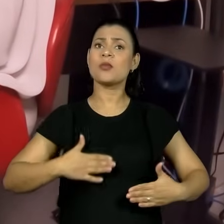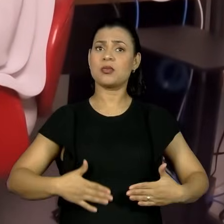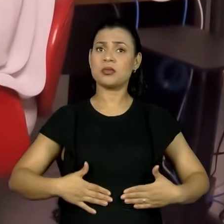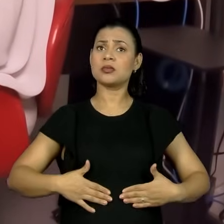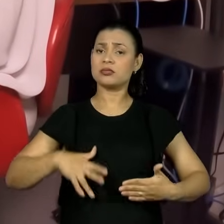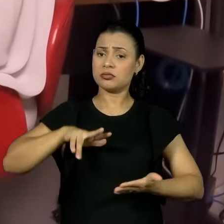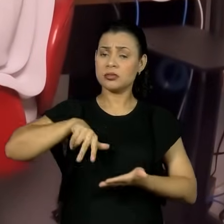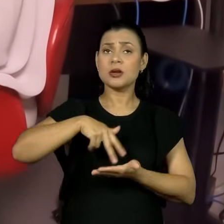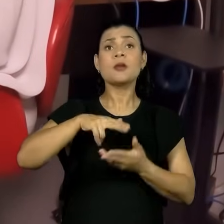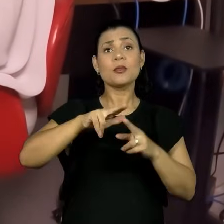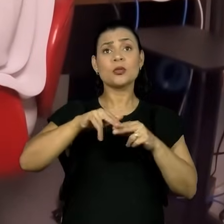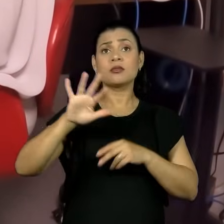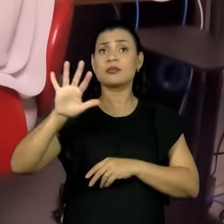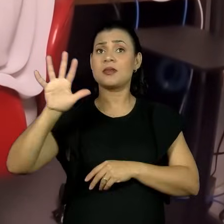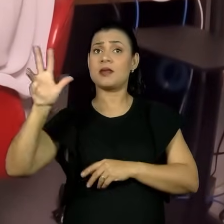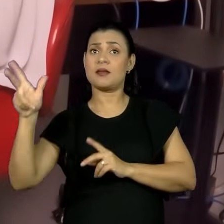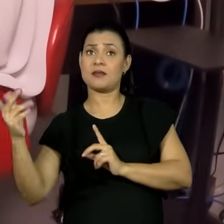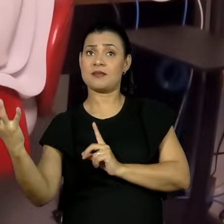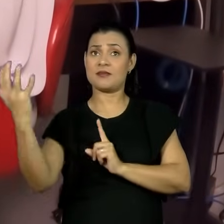caso